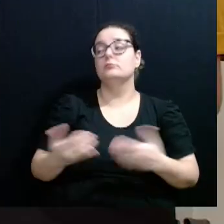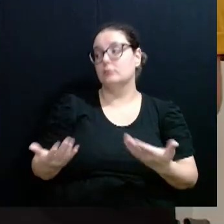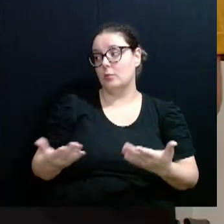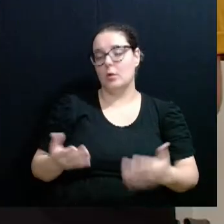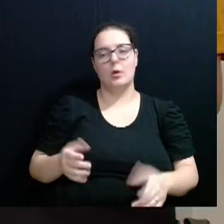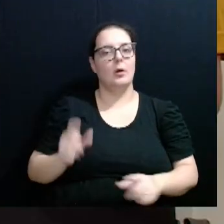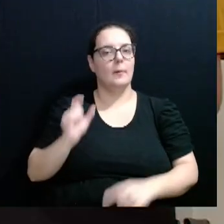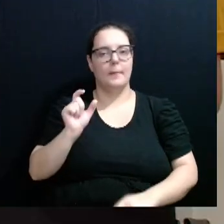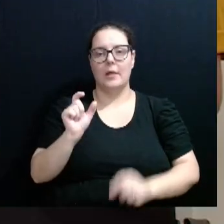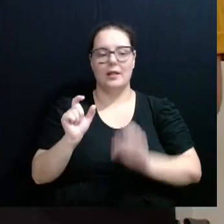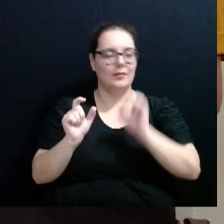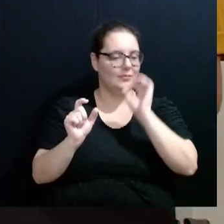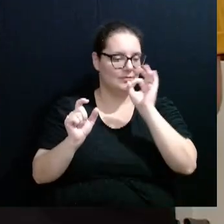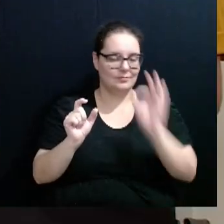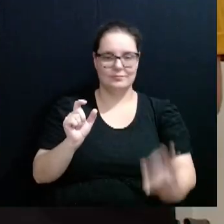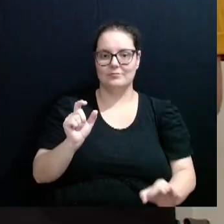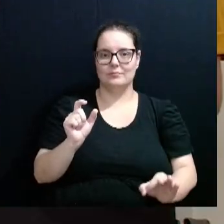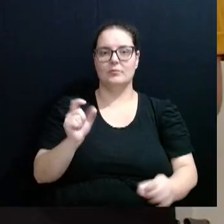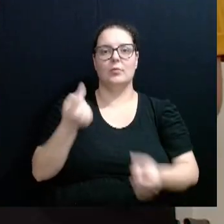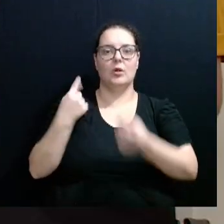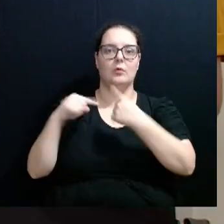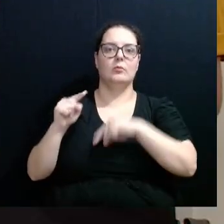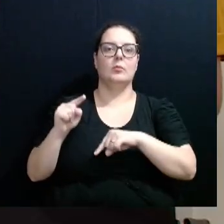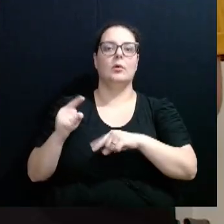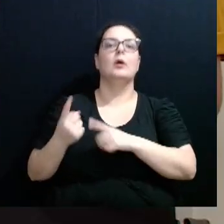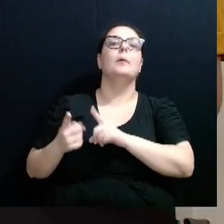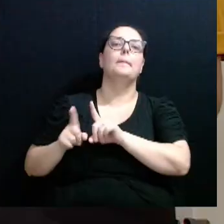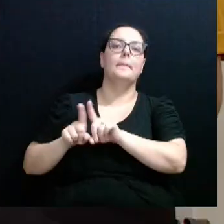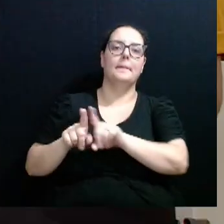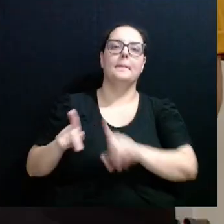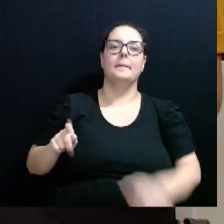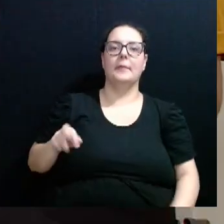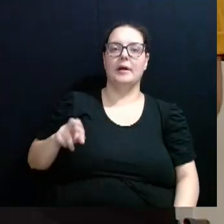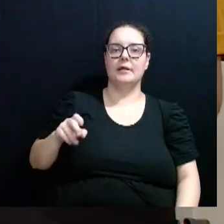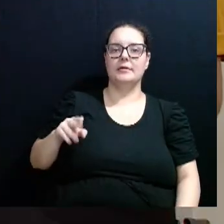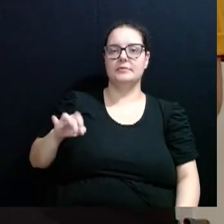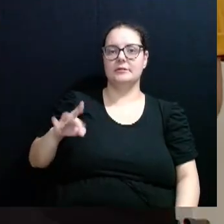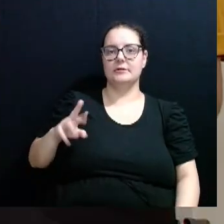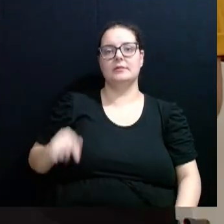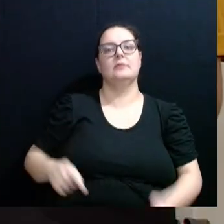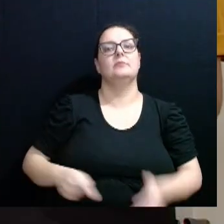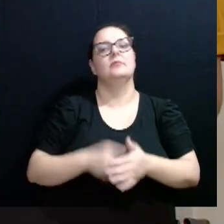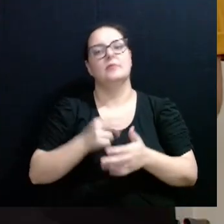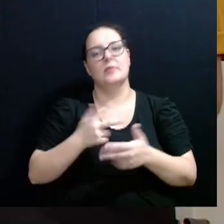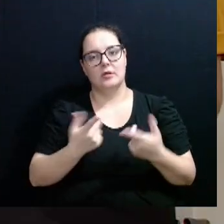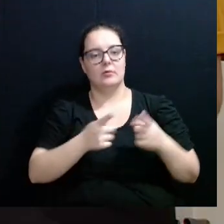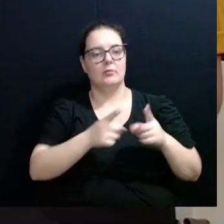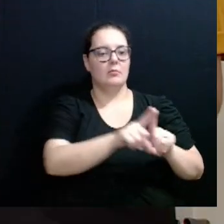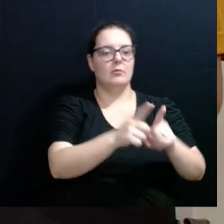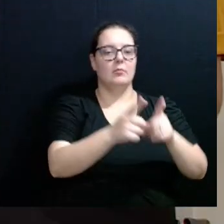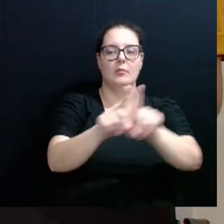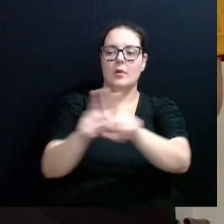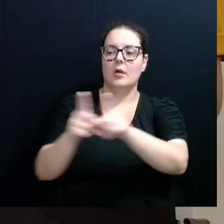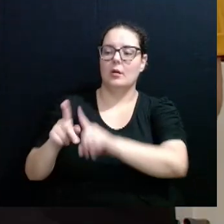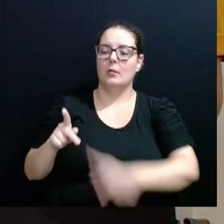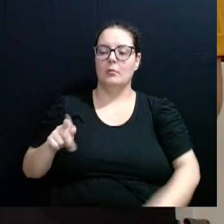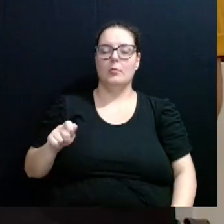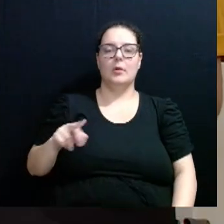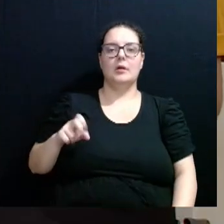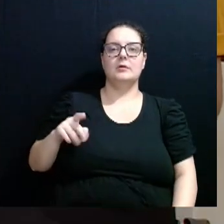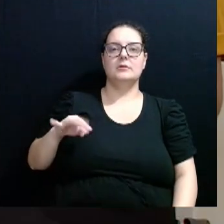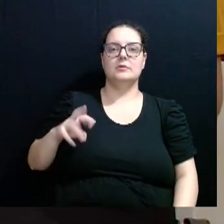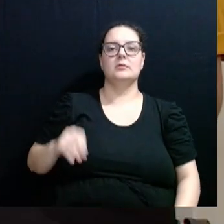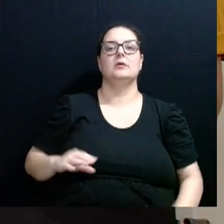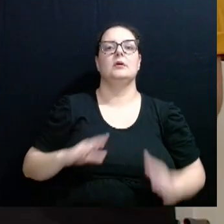projeto social com sucesso é parceria. Então, a primeira coisa que a gente fez foi fazer parceria. Fizemos parceria com a Casa da Gestante,